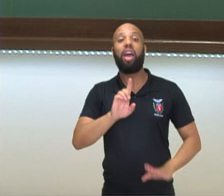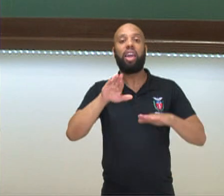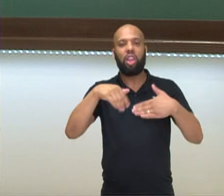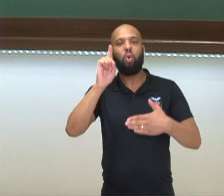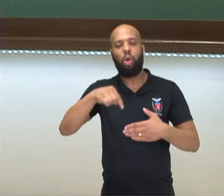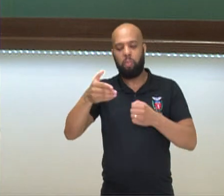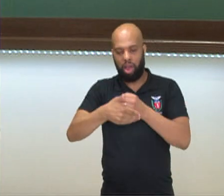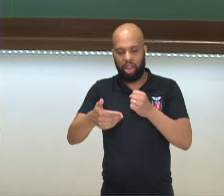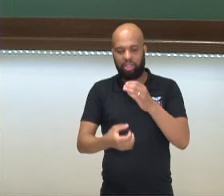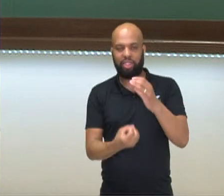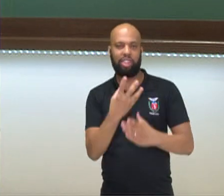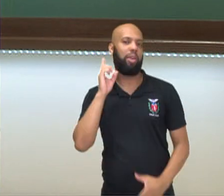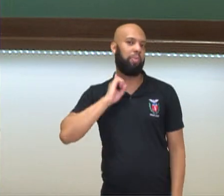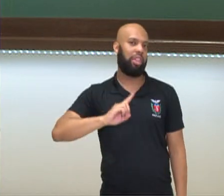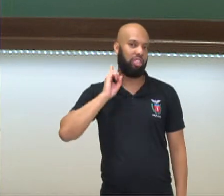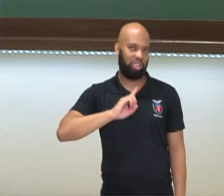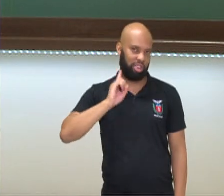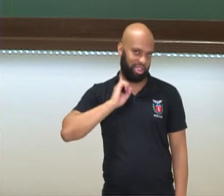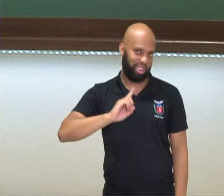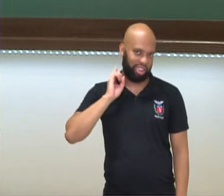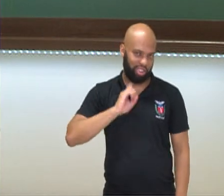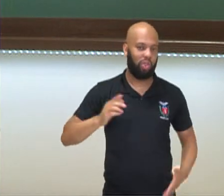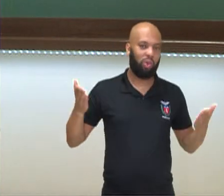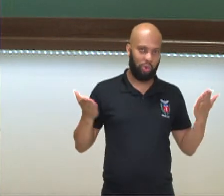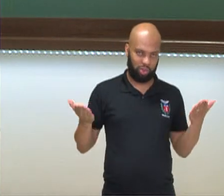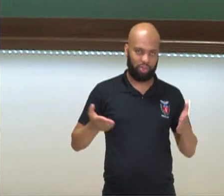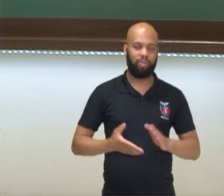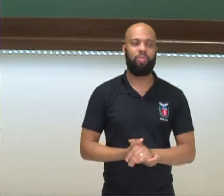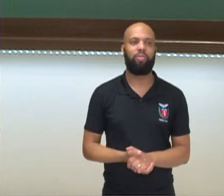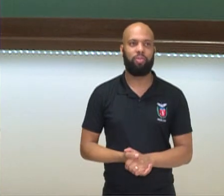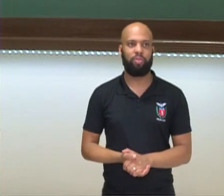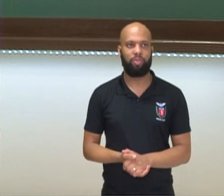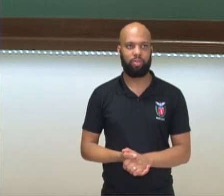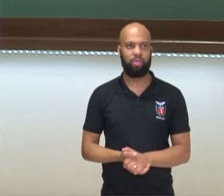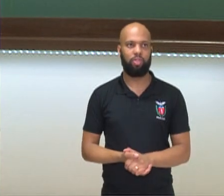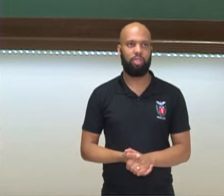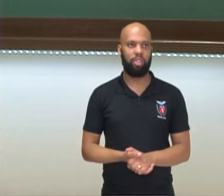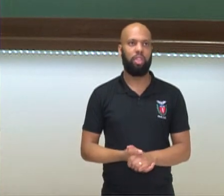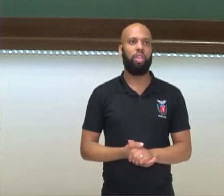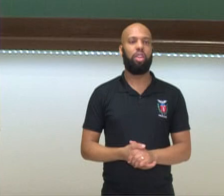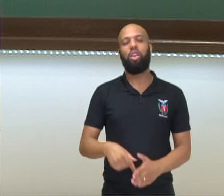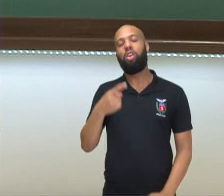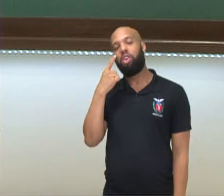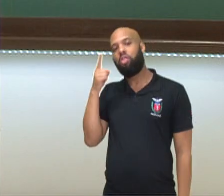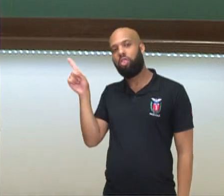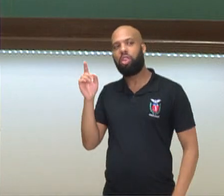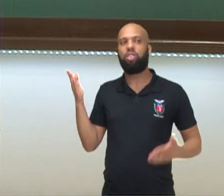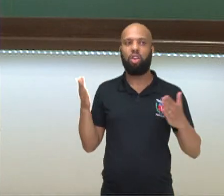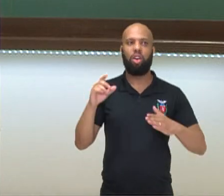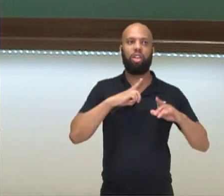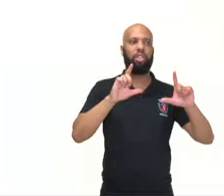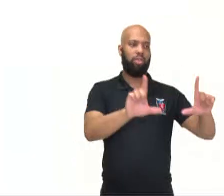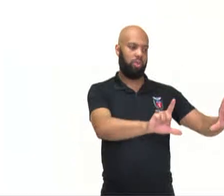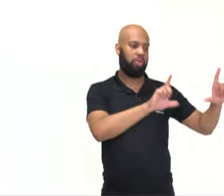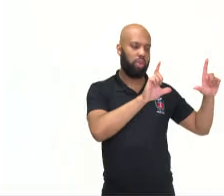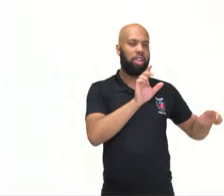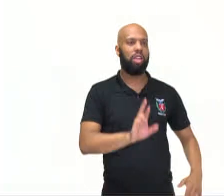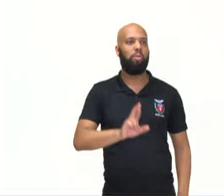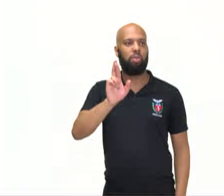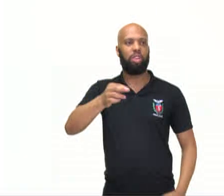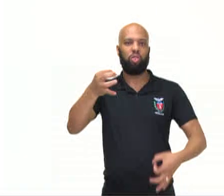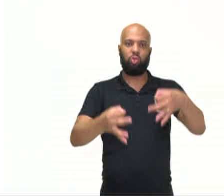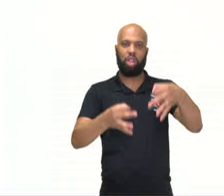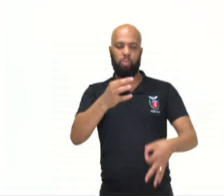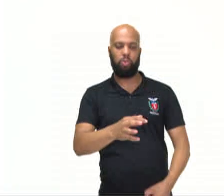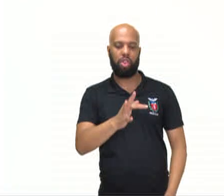Gerais, e essa é a região que engloba Minas Gerais hoje. Aqui nós temos um quadro, né, que representa o julgamento